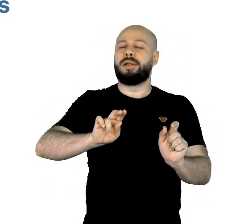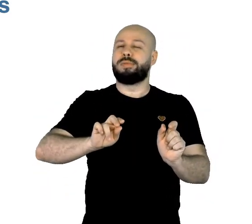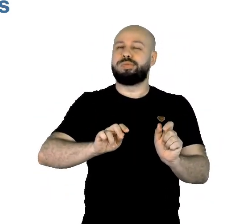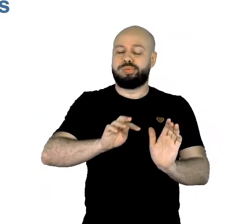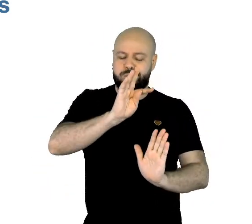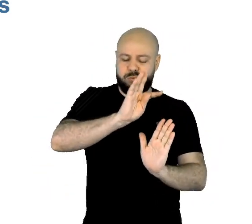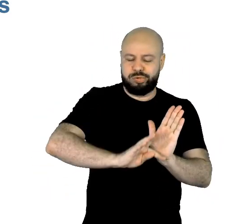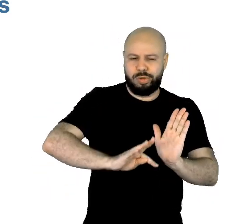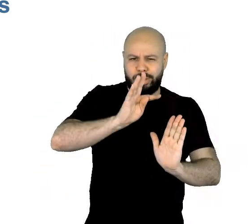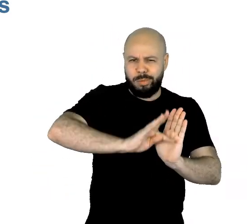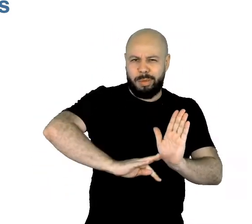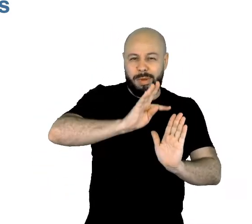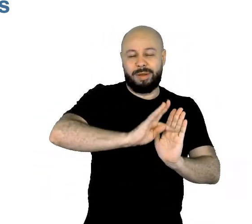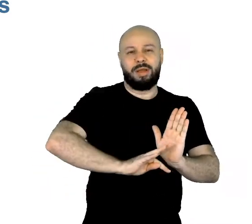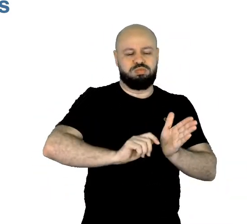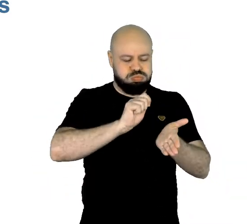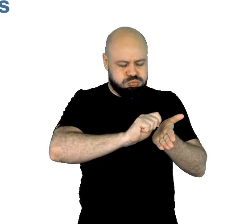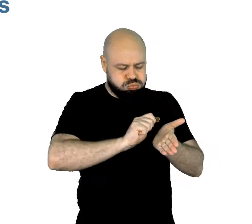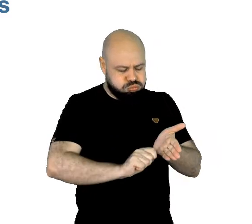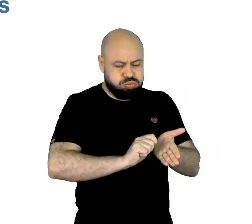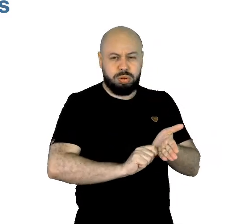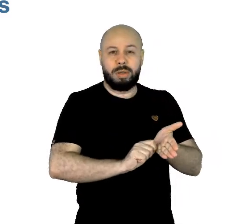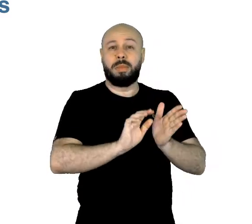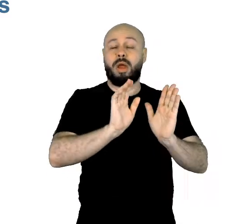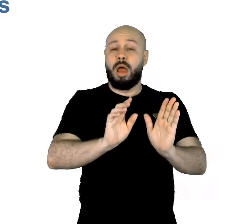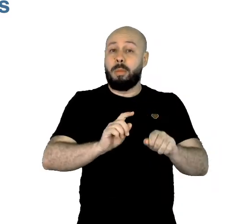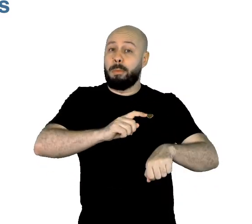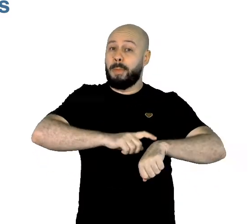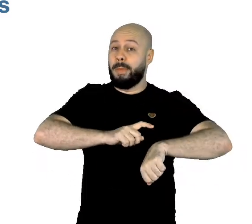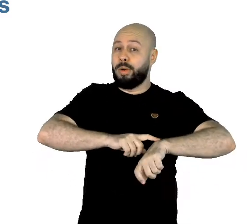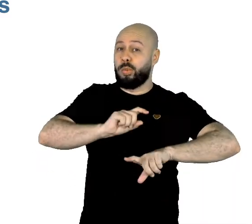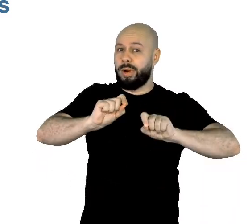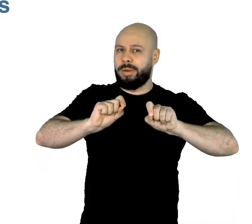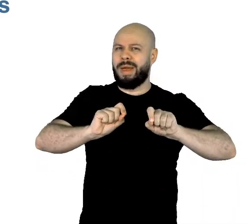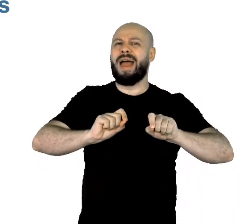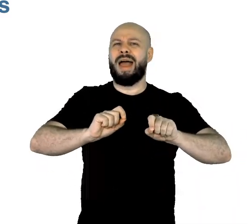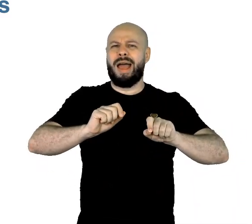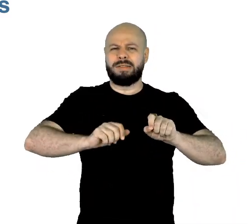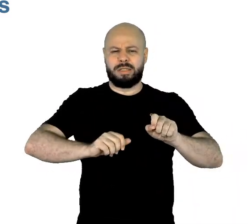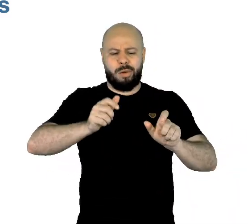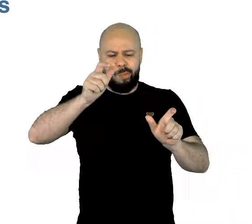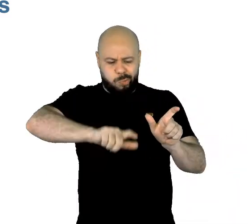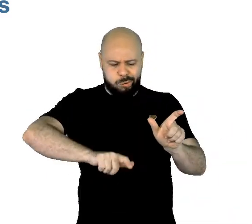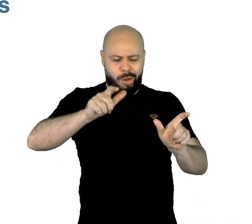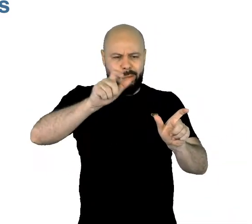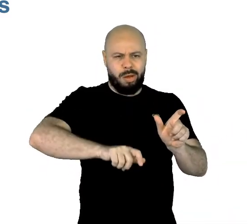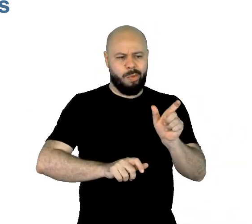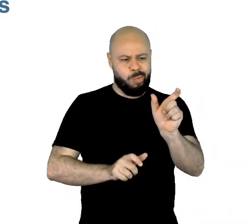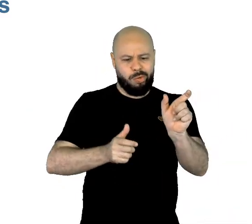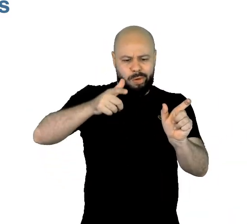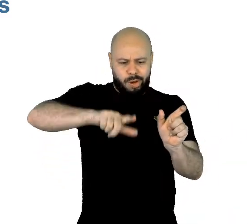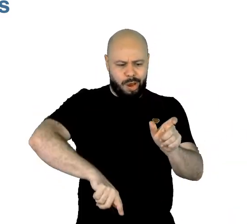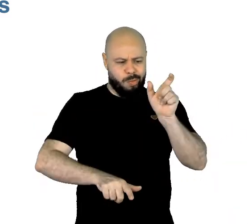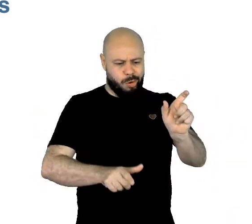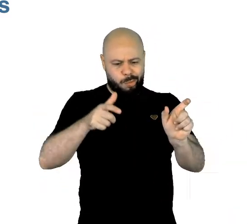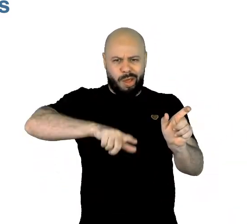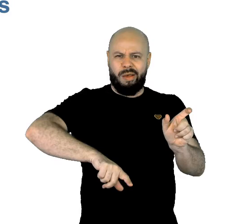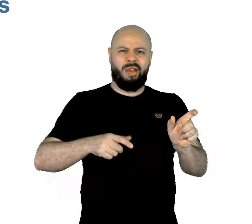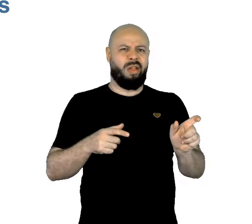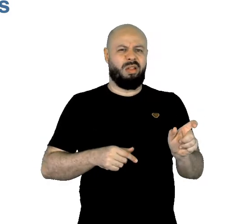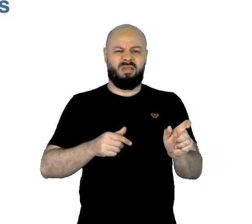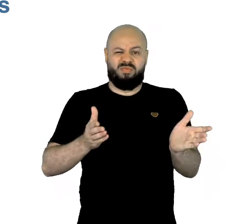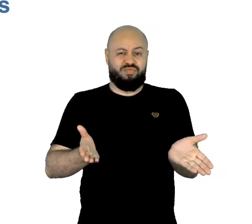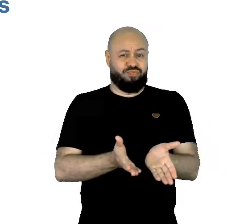dos textos, uma vez que a repetição das palavras empobrece o